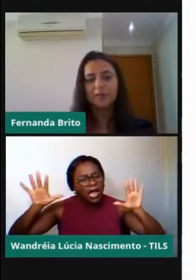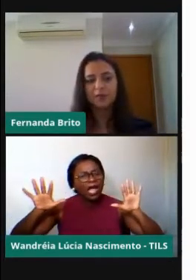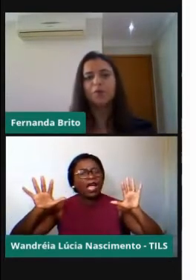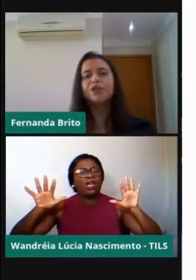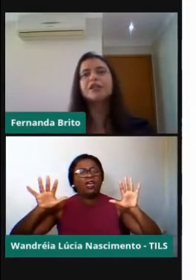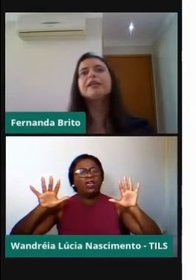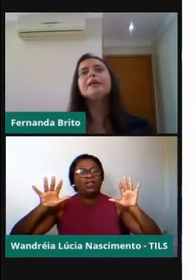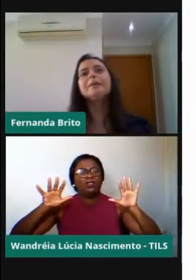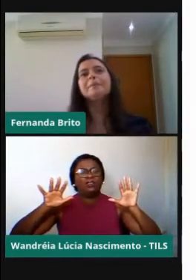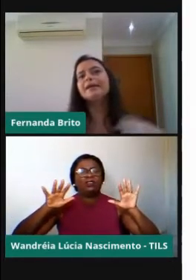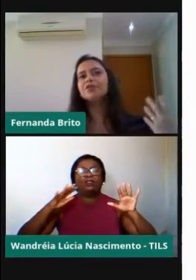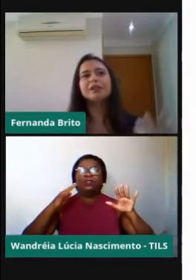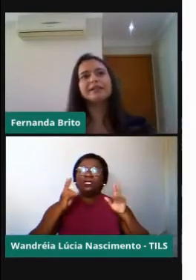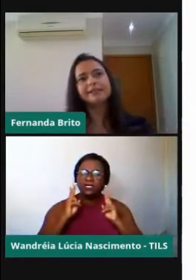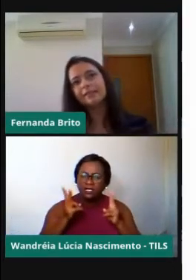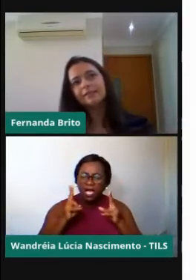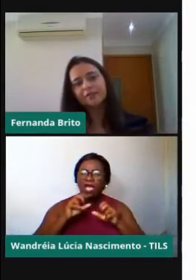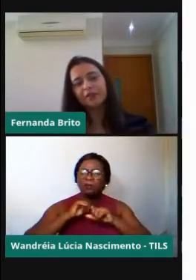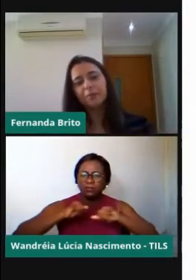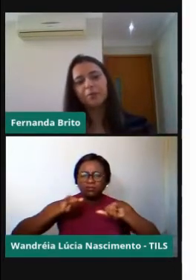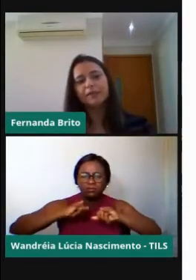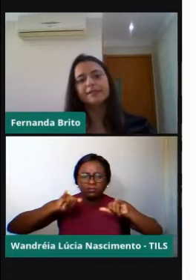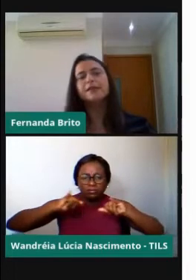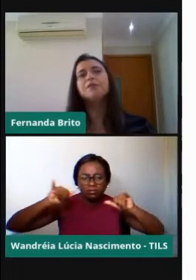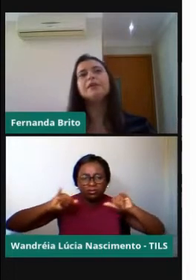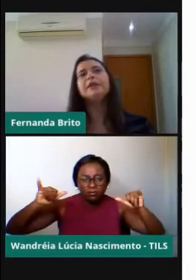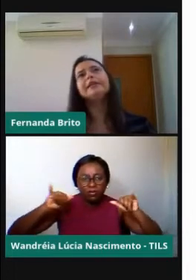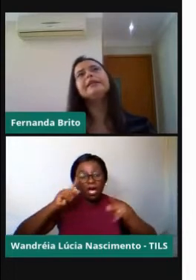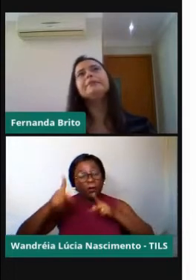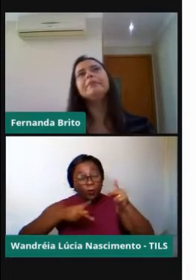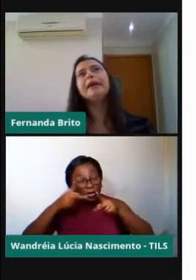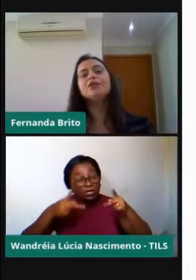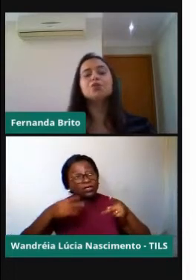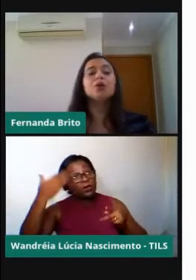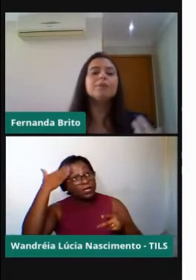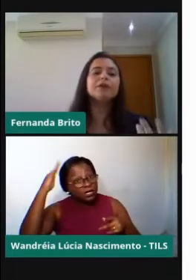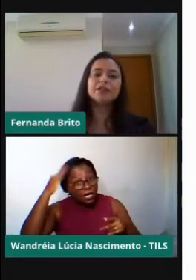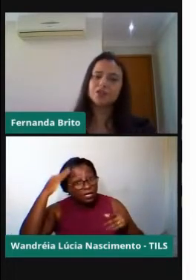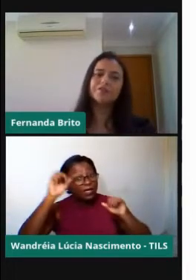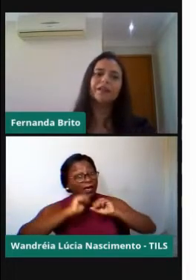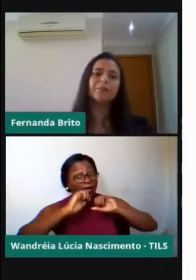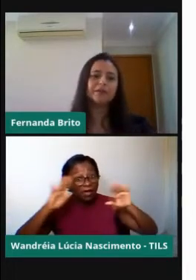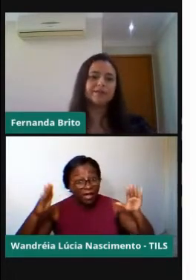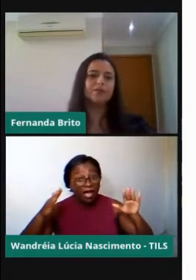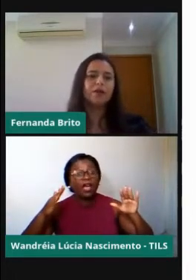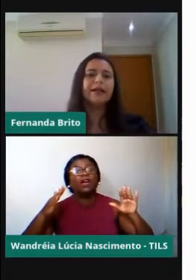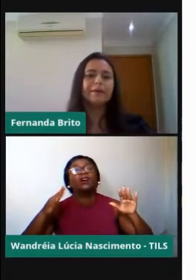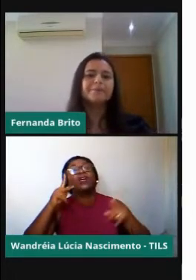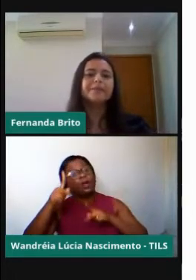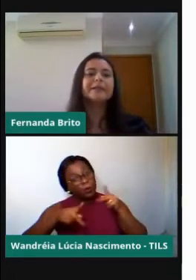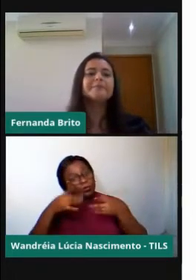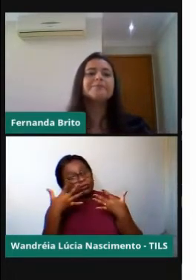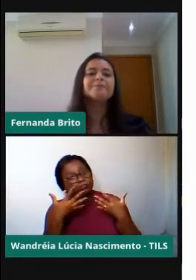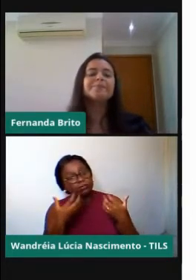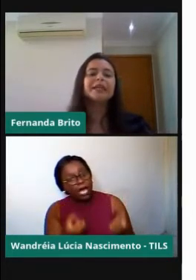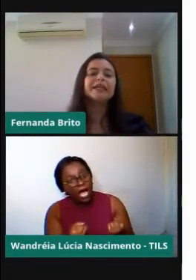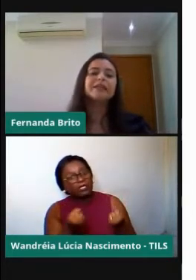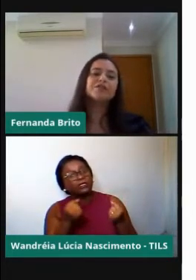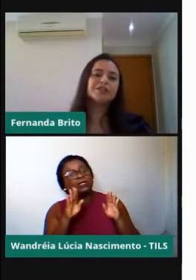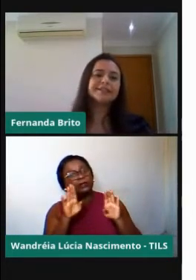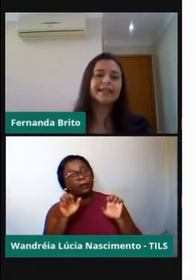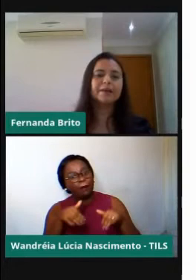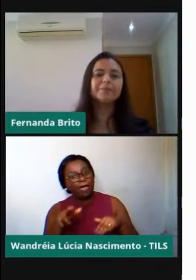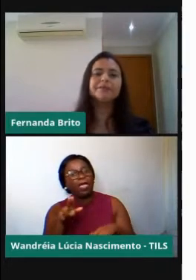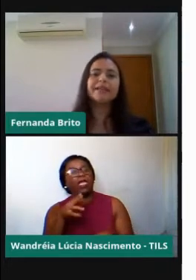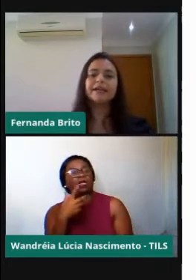boas informações, né, mais esclarecida fica a população e mais colaborativa ela pode se tornar, né.